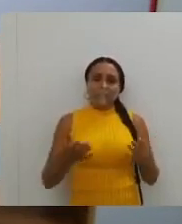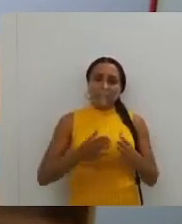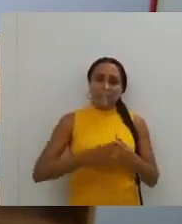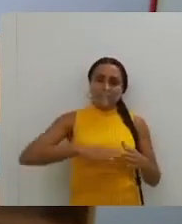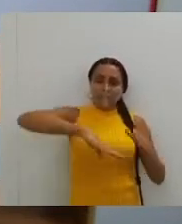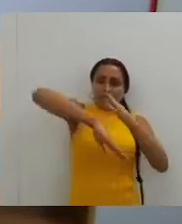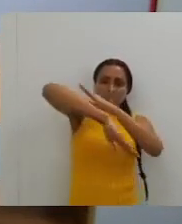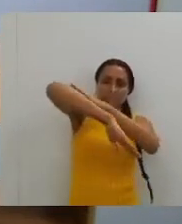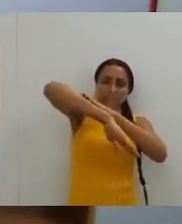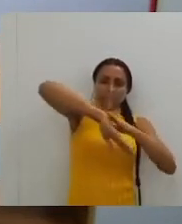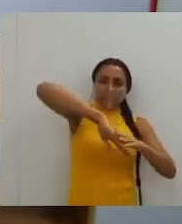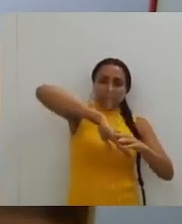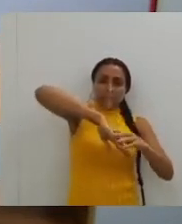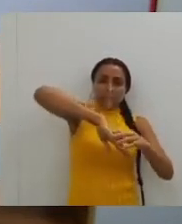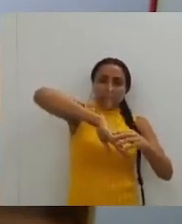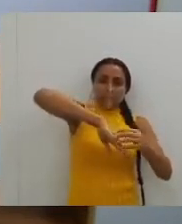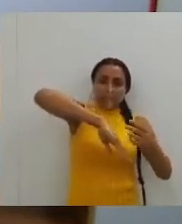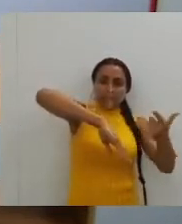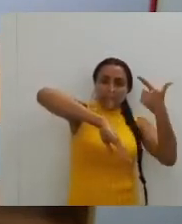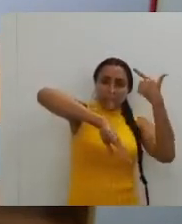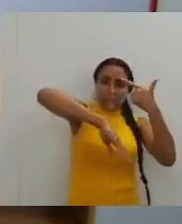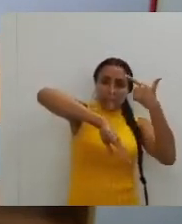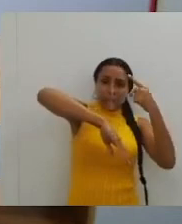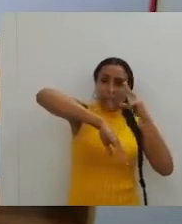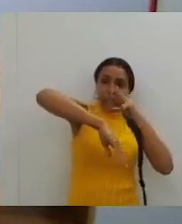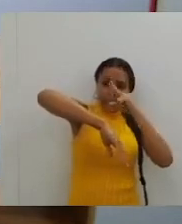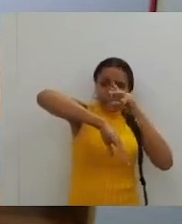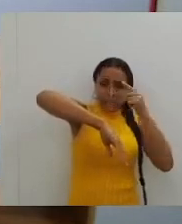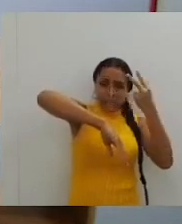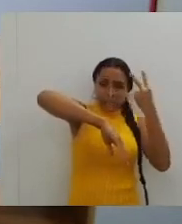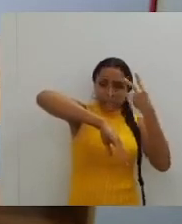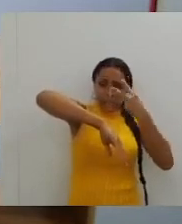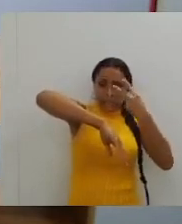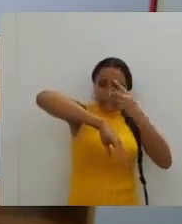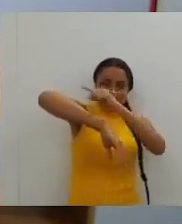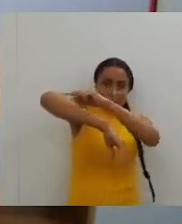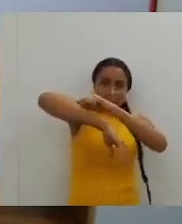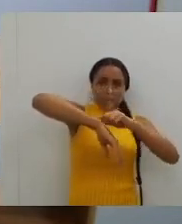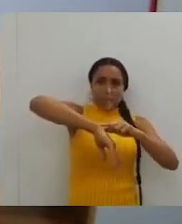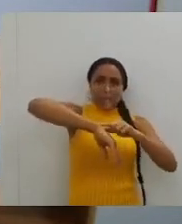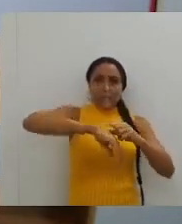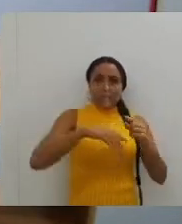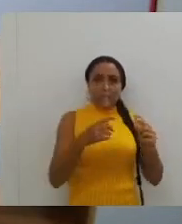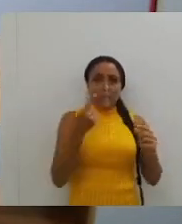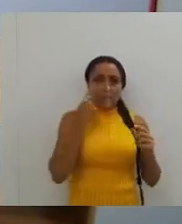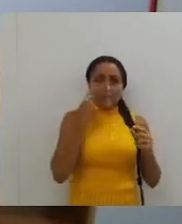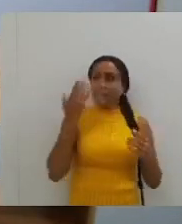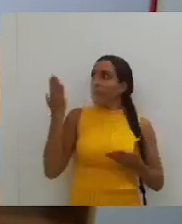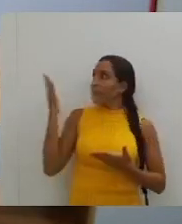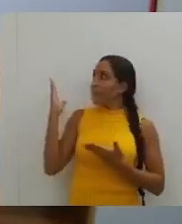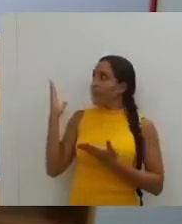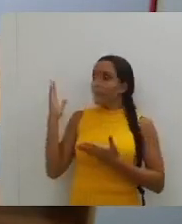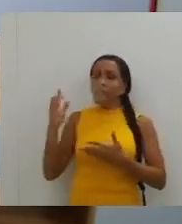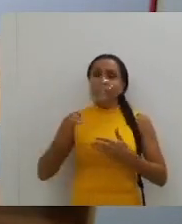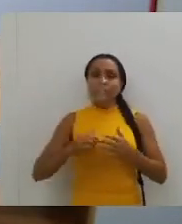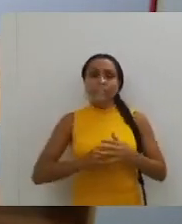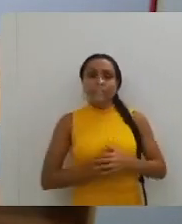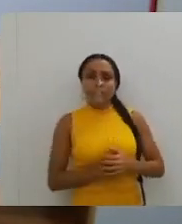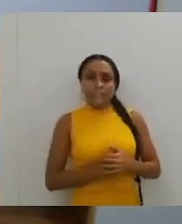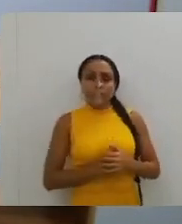tem duas forças atuando no plano inclinado. Observando a figura, nós temos a